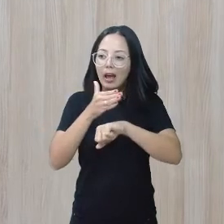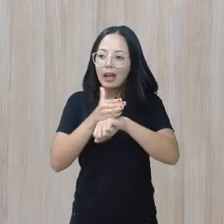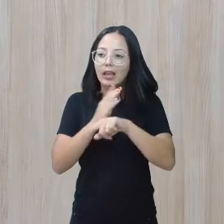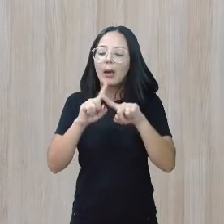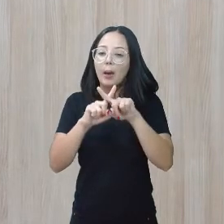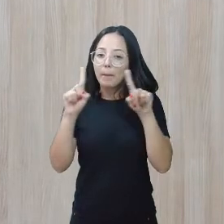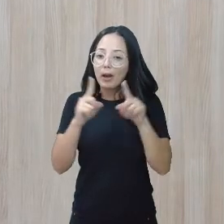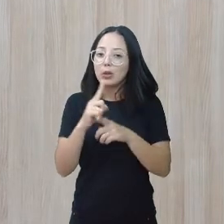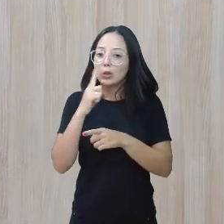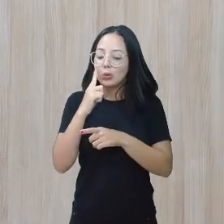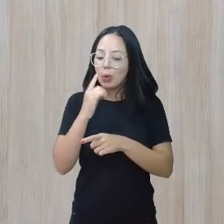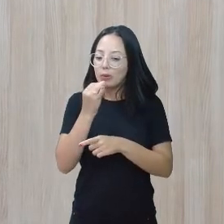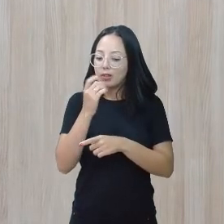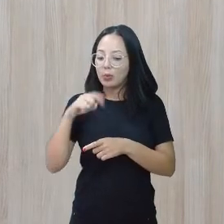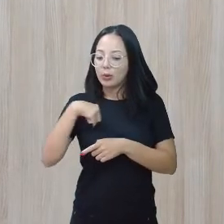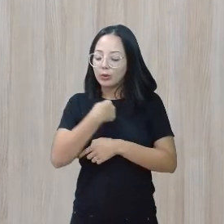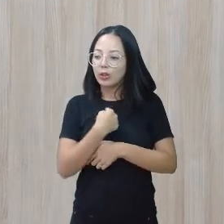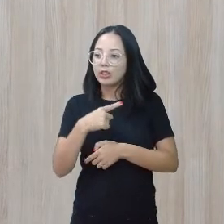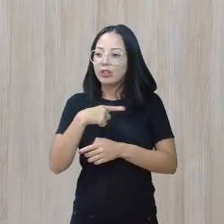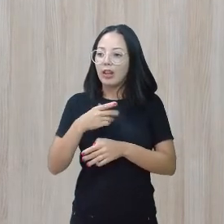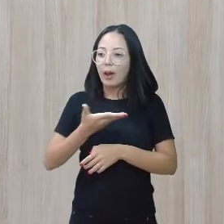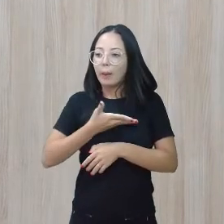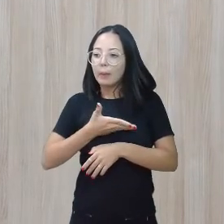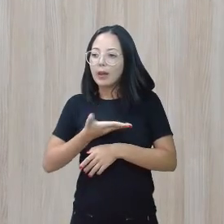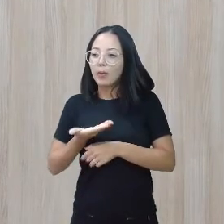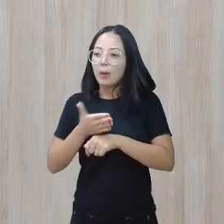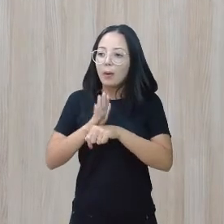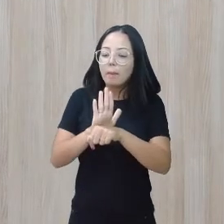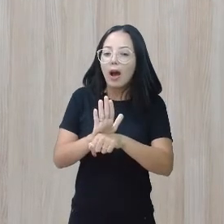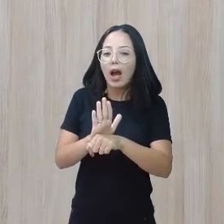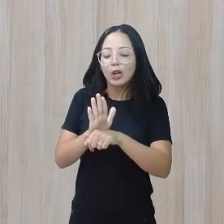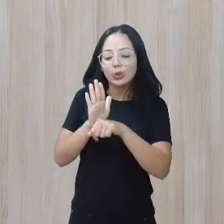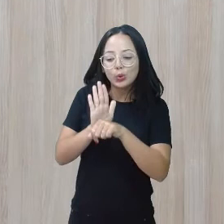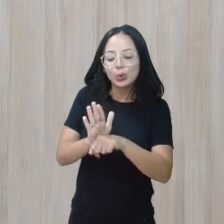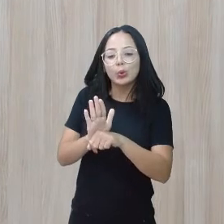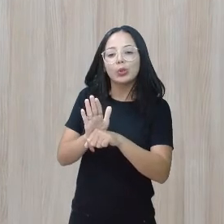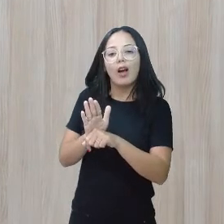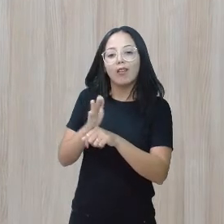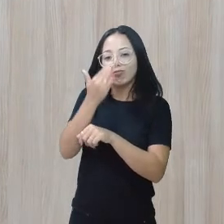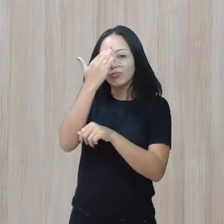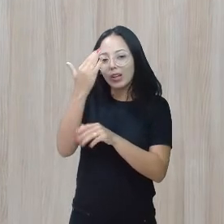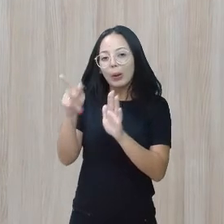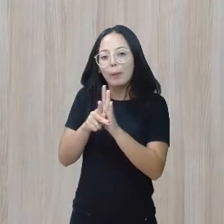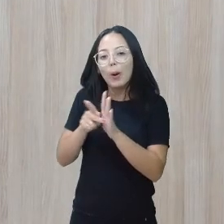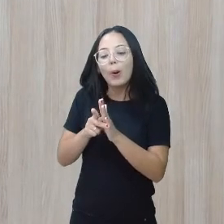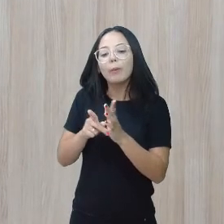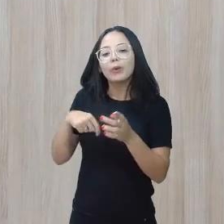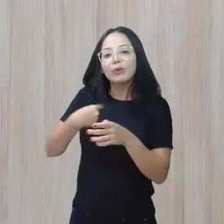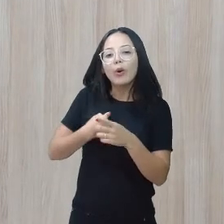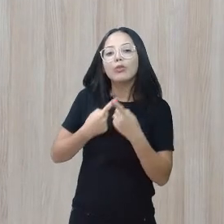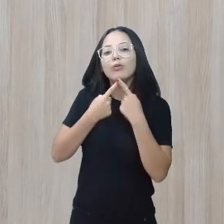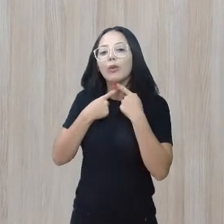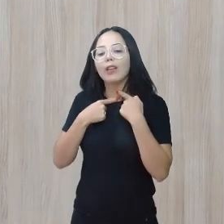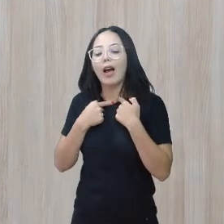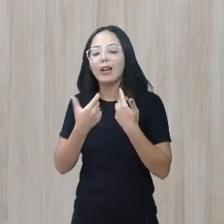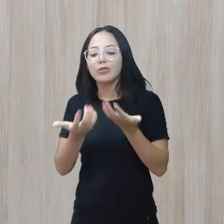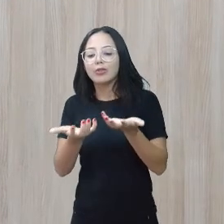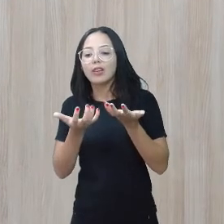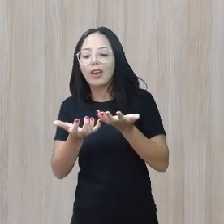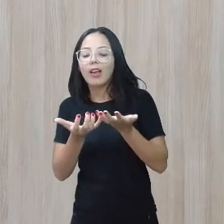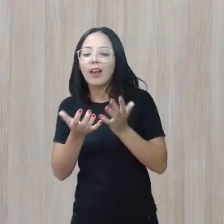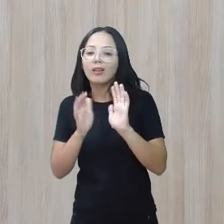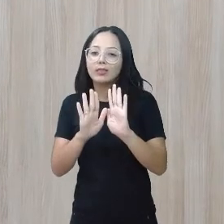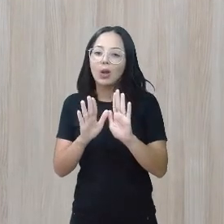tudo, mas quando a gente tem uma rede de amigos que dá suporte a esses nossos quereres, essas nossas